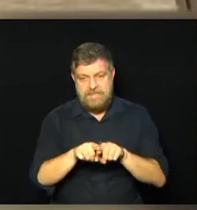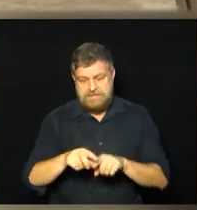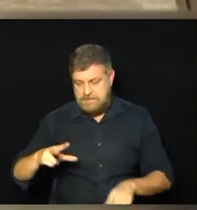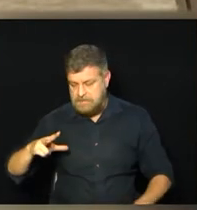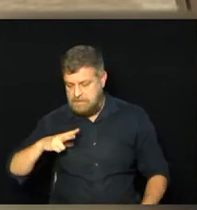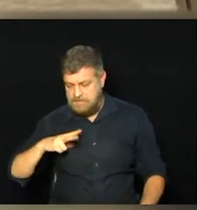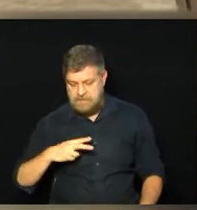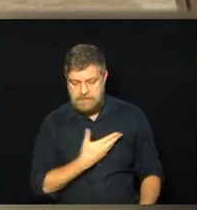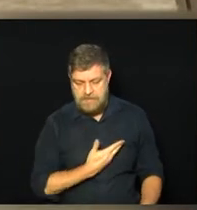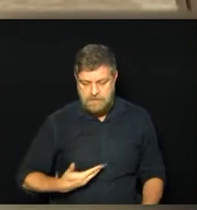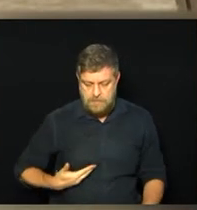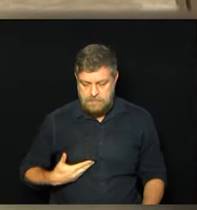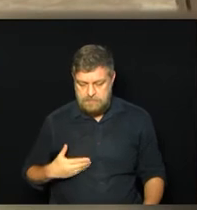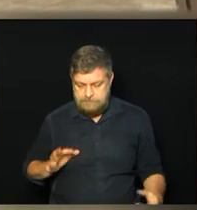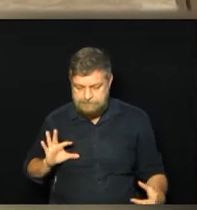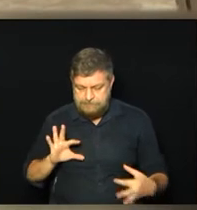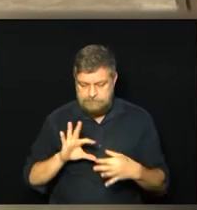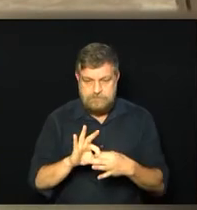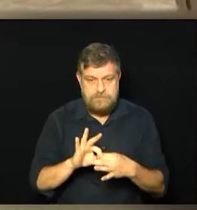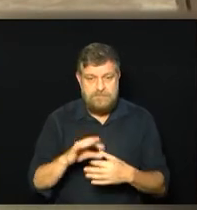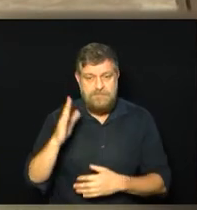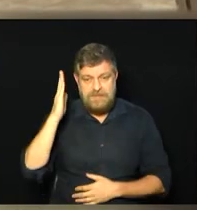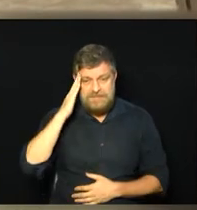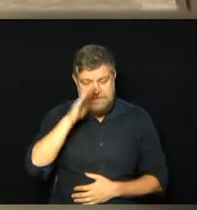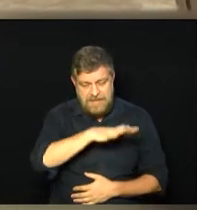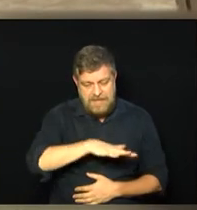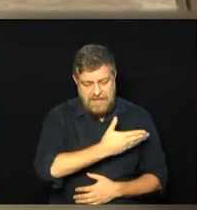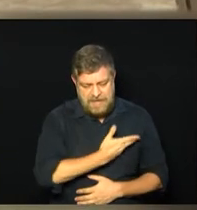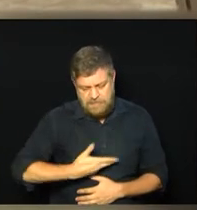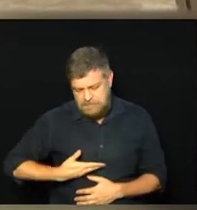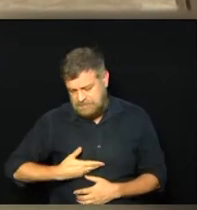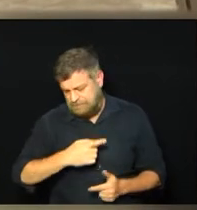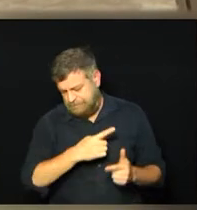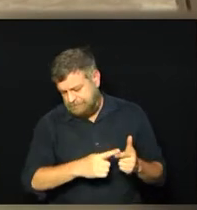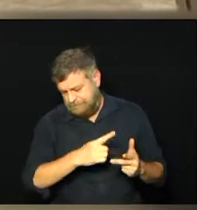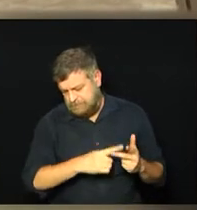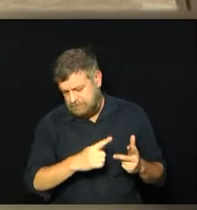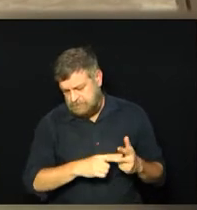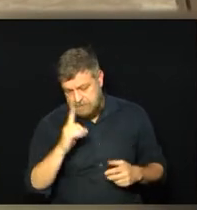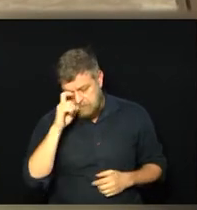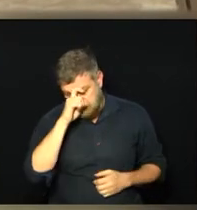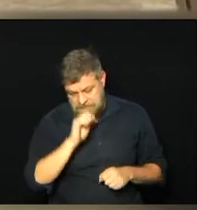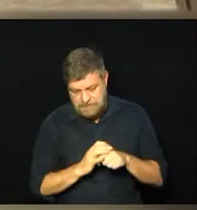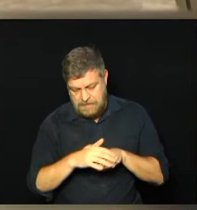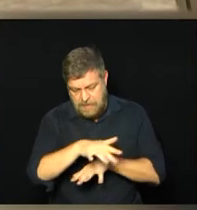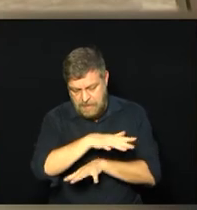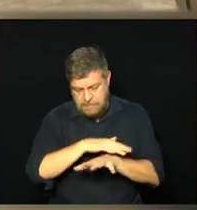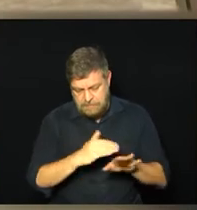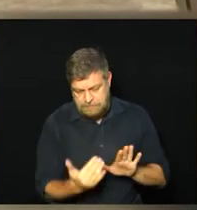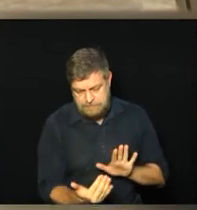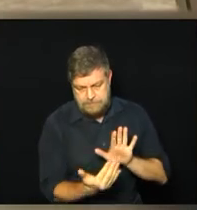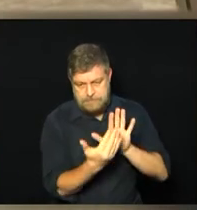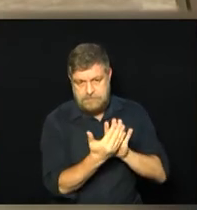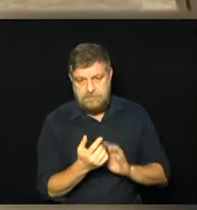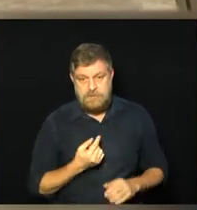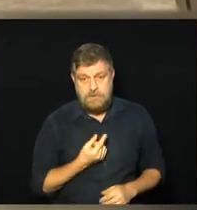sabe das dificuldades, né, do poder público, né, principalmente com o enfrentamento da pandemia, dos recursos muito